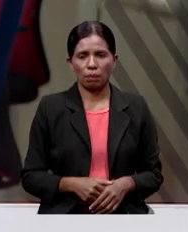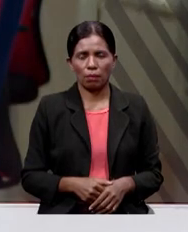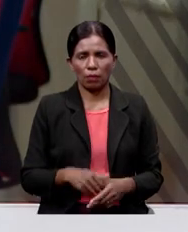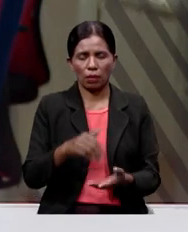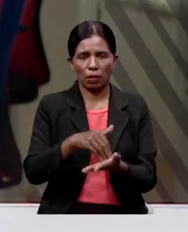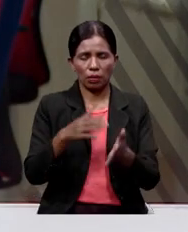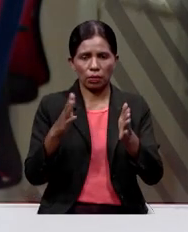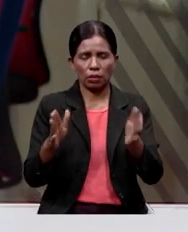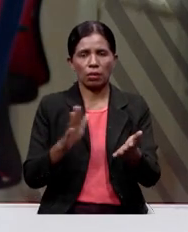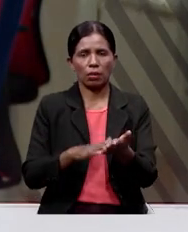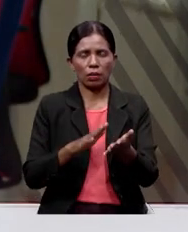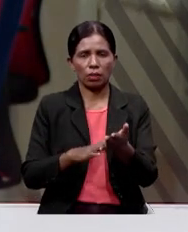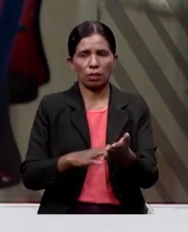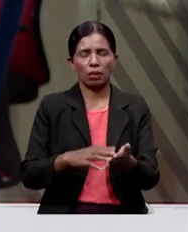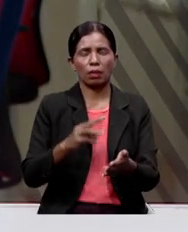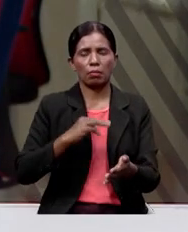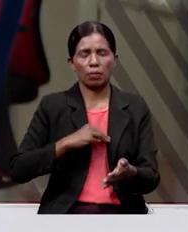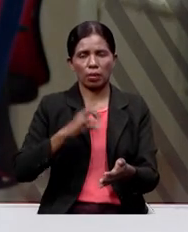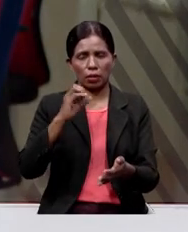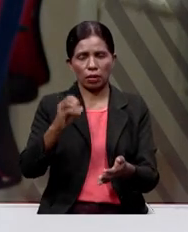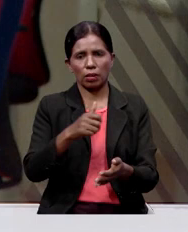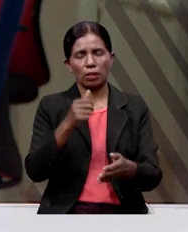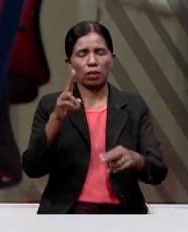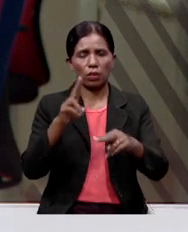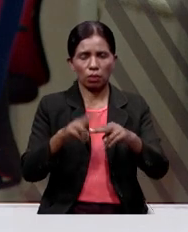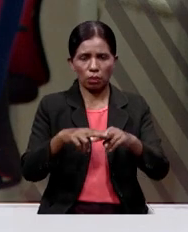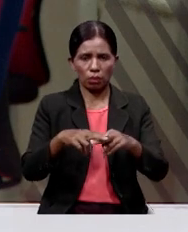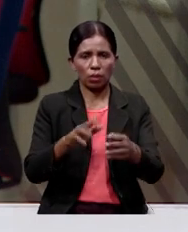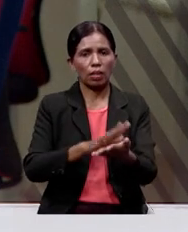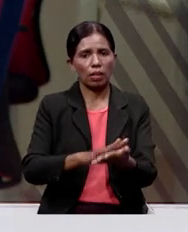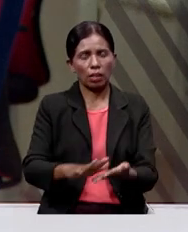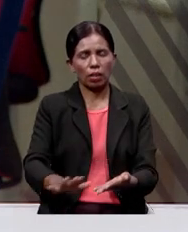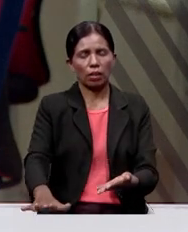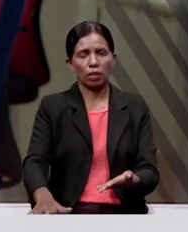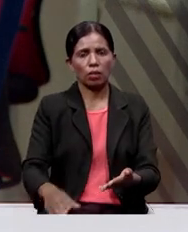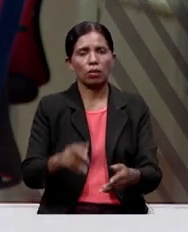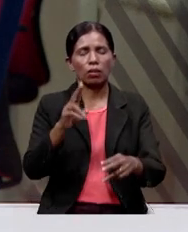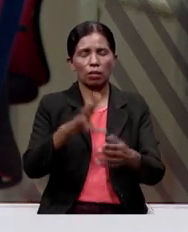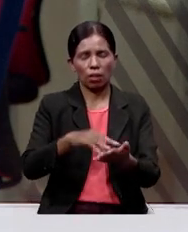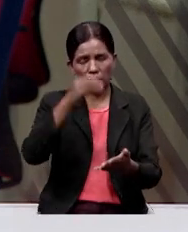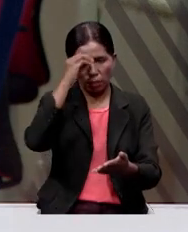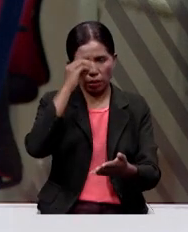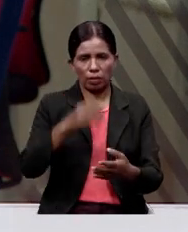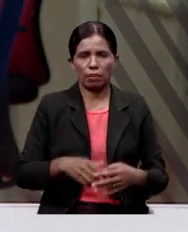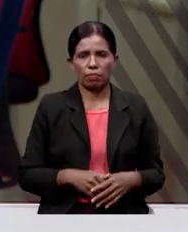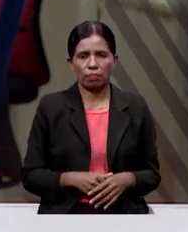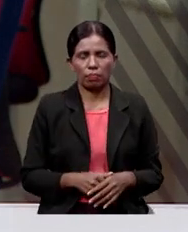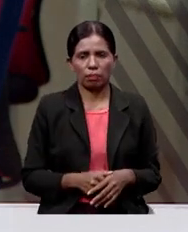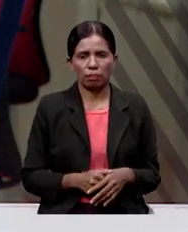Estudante ensino básico centralmente na ru balun turiarai, hodituir processo aprendizagem.